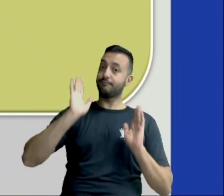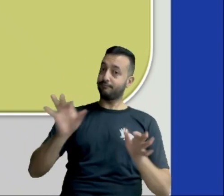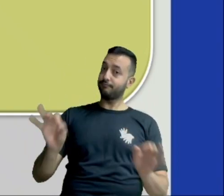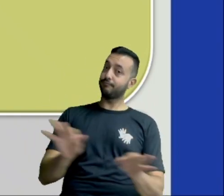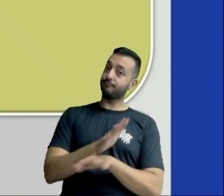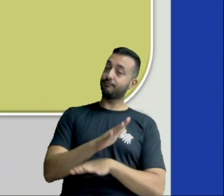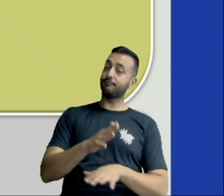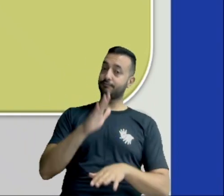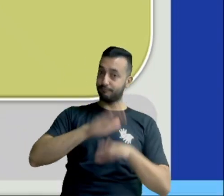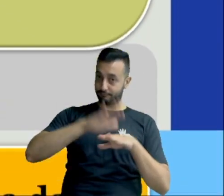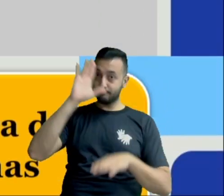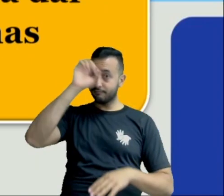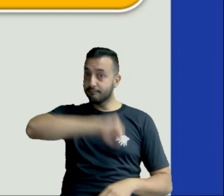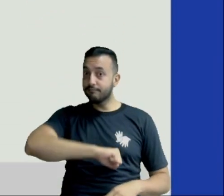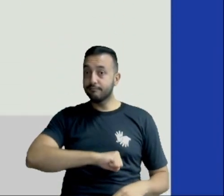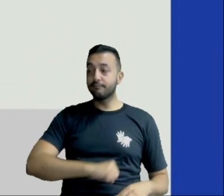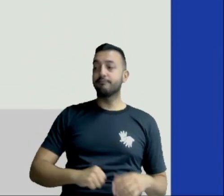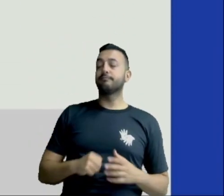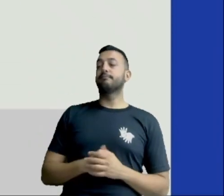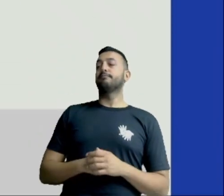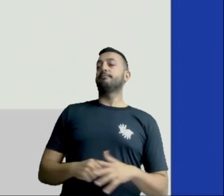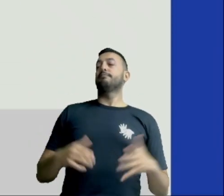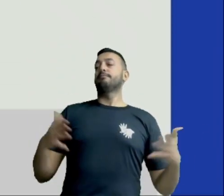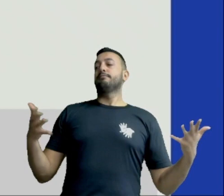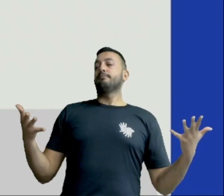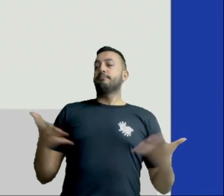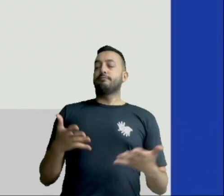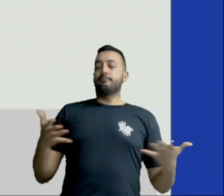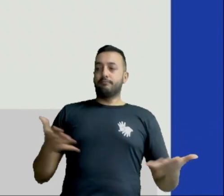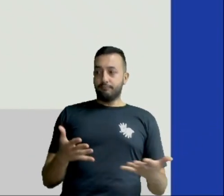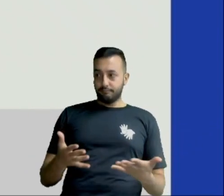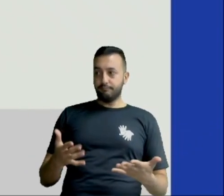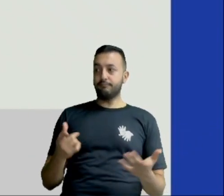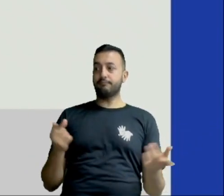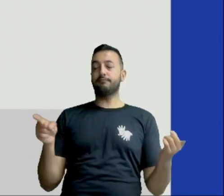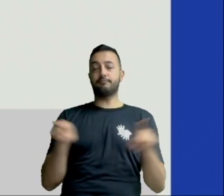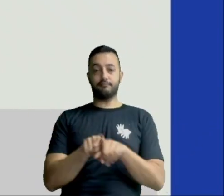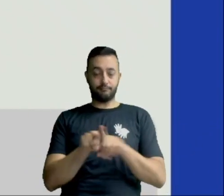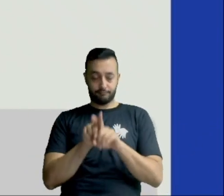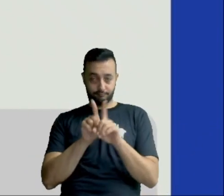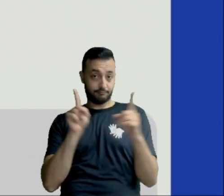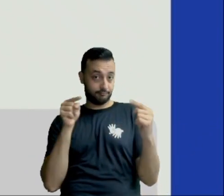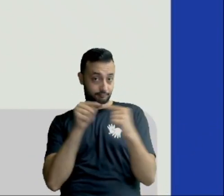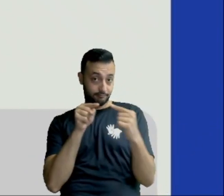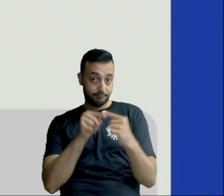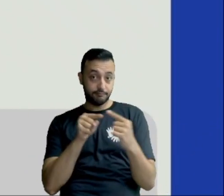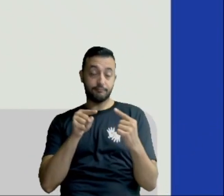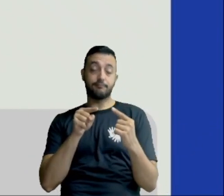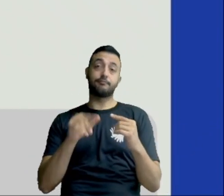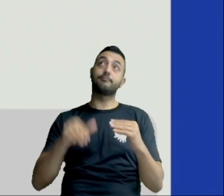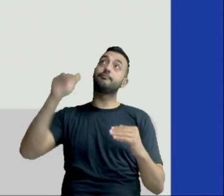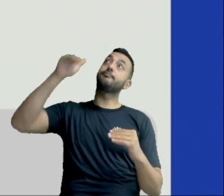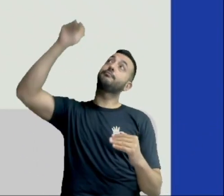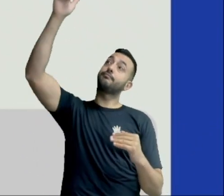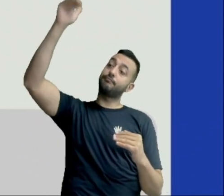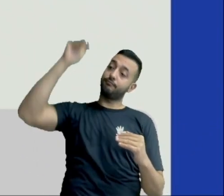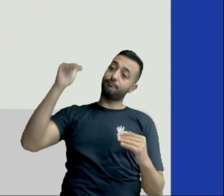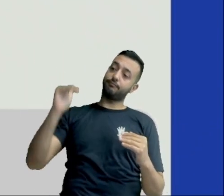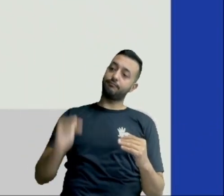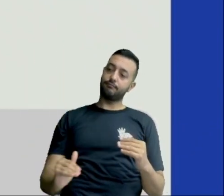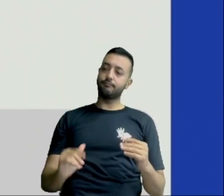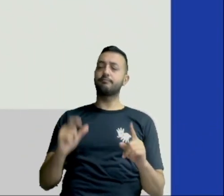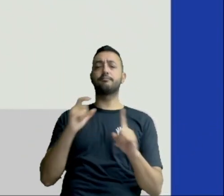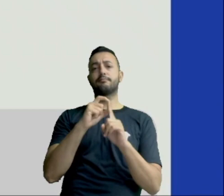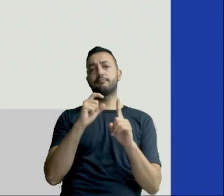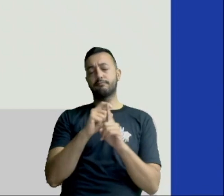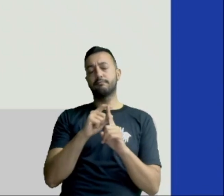tem. Vamos saber mais? Agora, ainda se referindo à estatura, também temos algumas palavrinhas